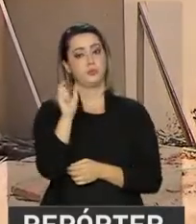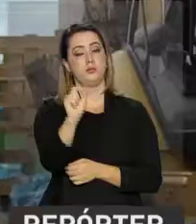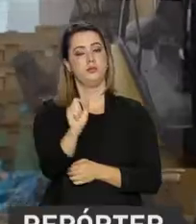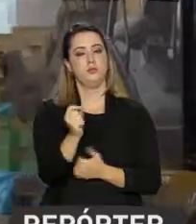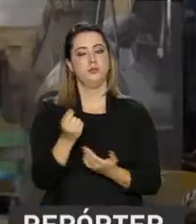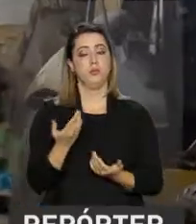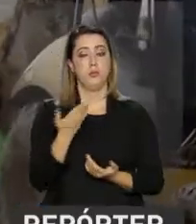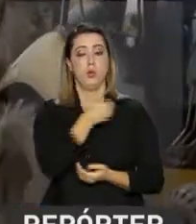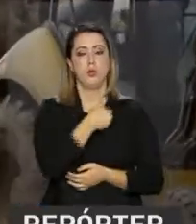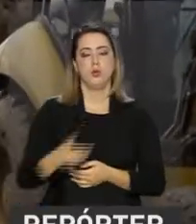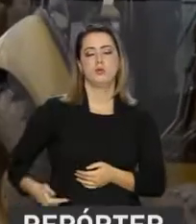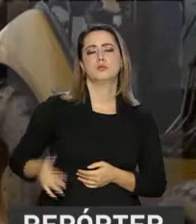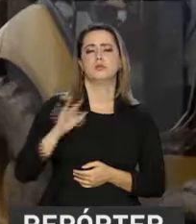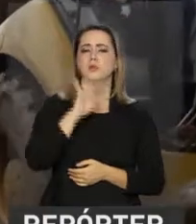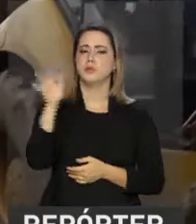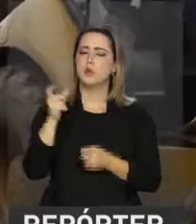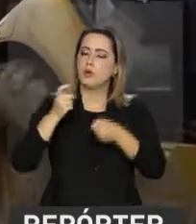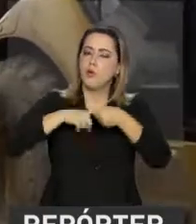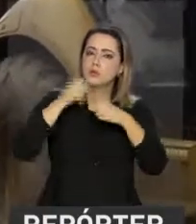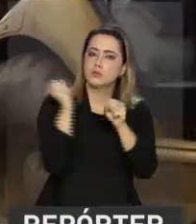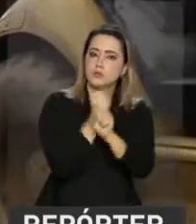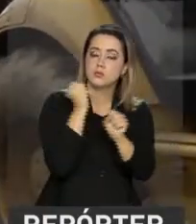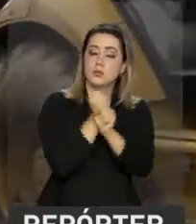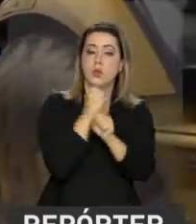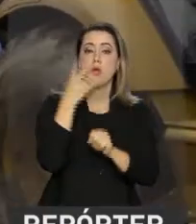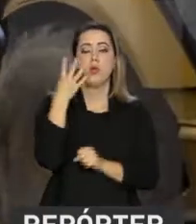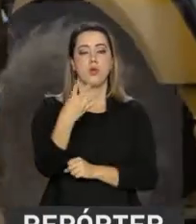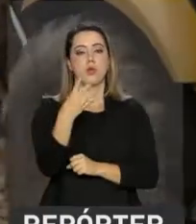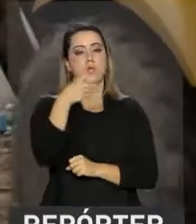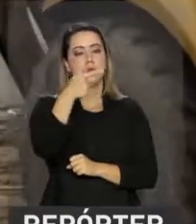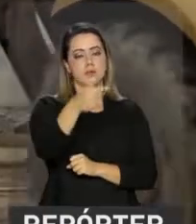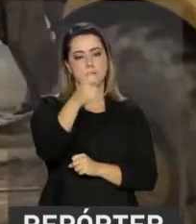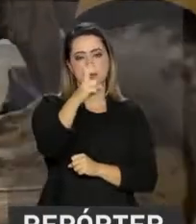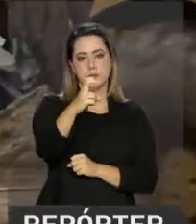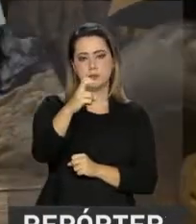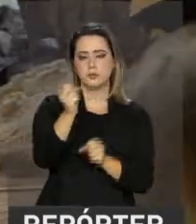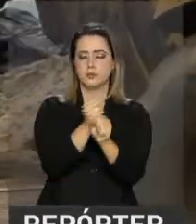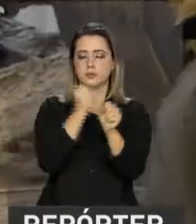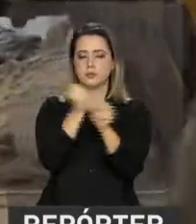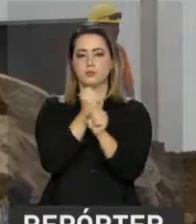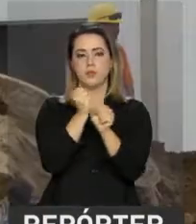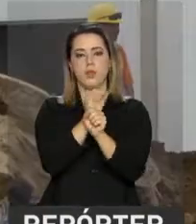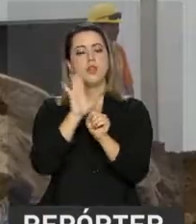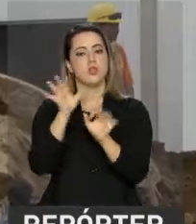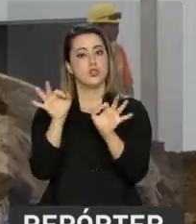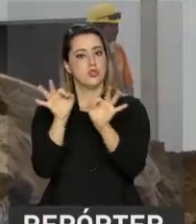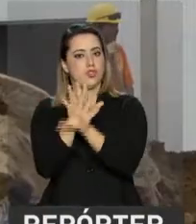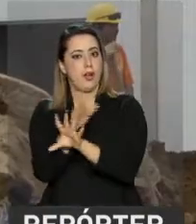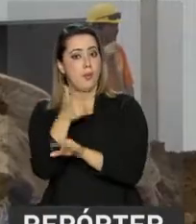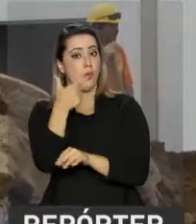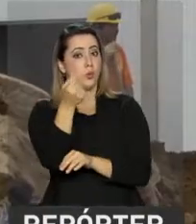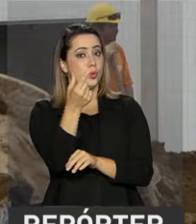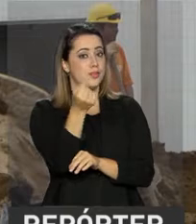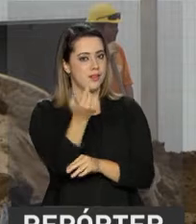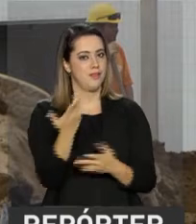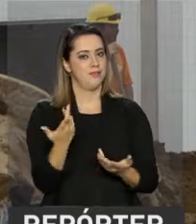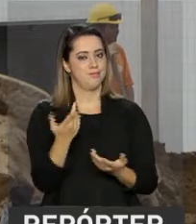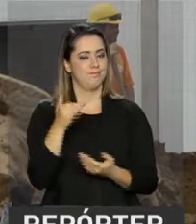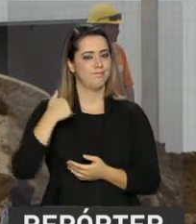R$ 1,4 bilhão. O governo federal recomeçou 475 obras e concluiu quase 200.